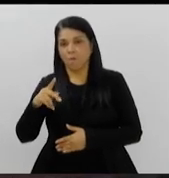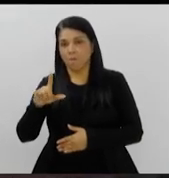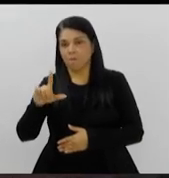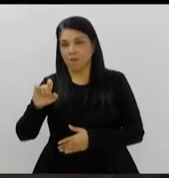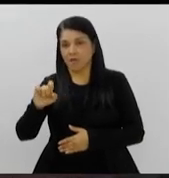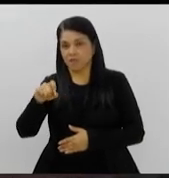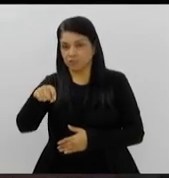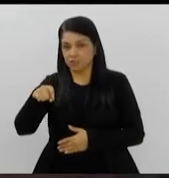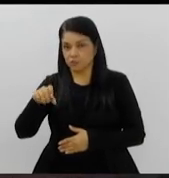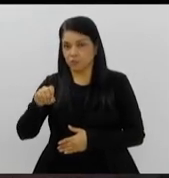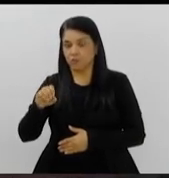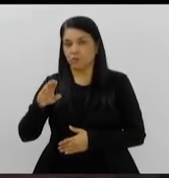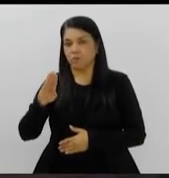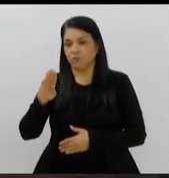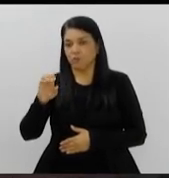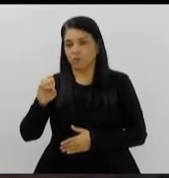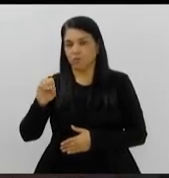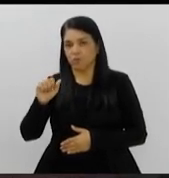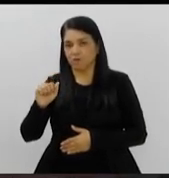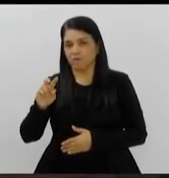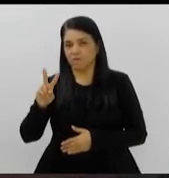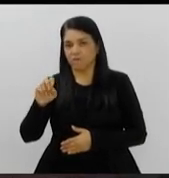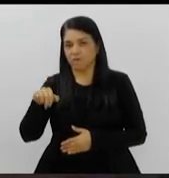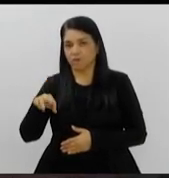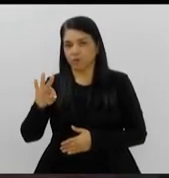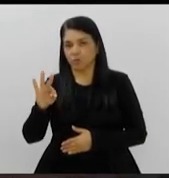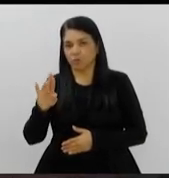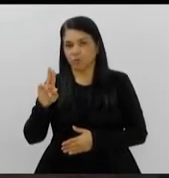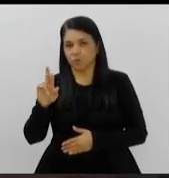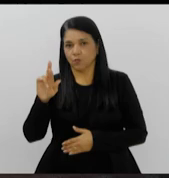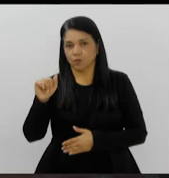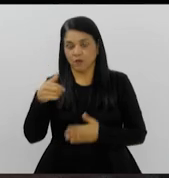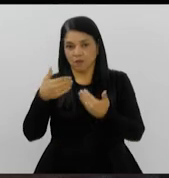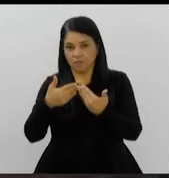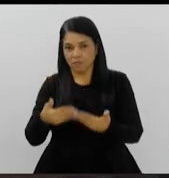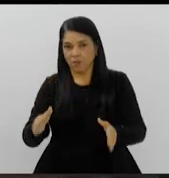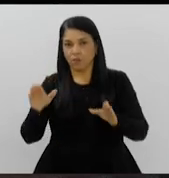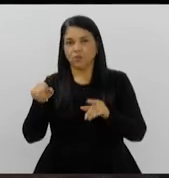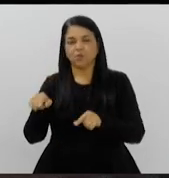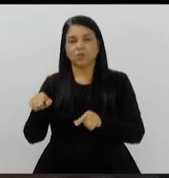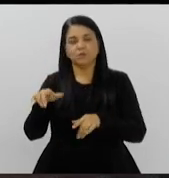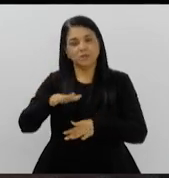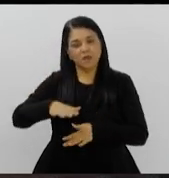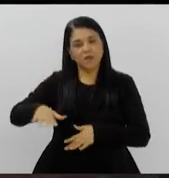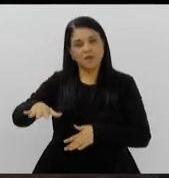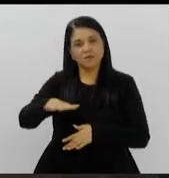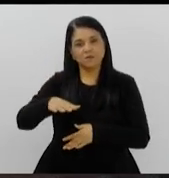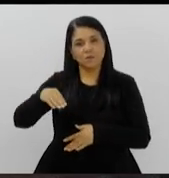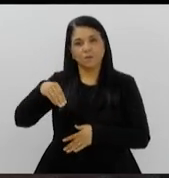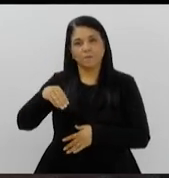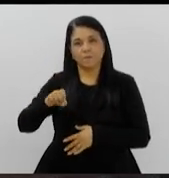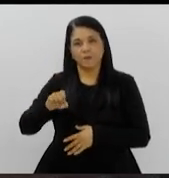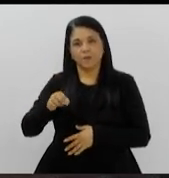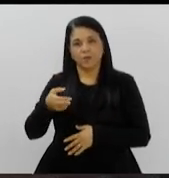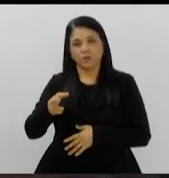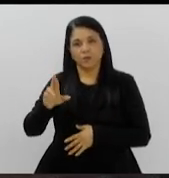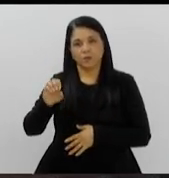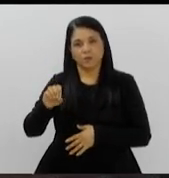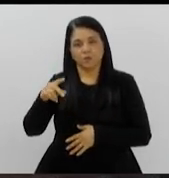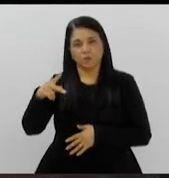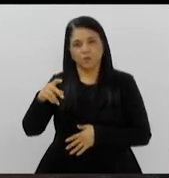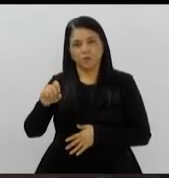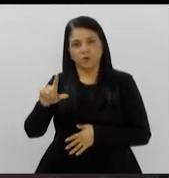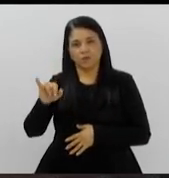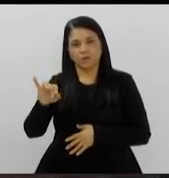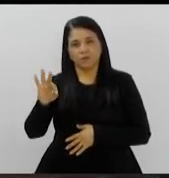A Petrobras inaugurou o Complexo de Energia Boa Ventura na região metropolitana do Rio de